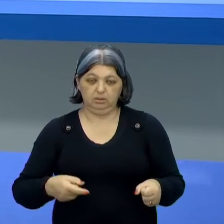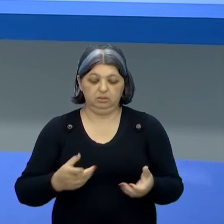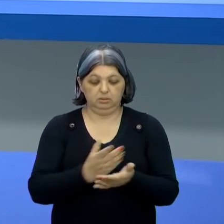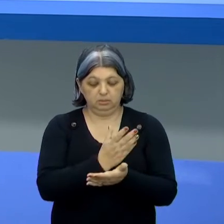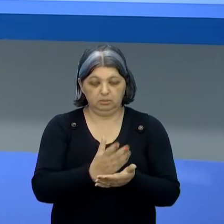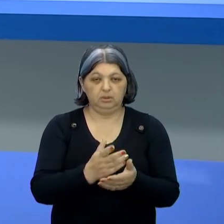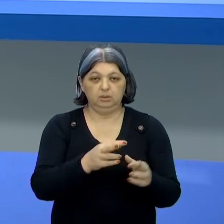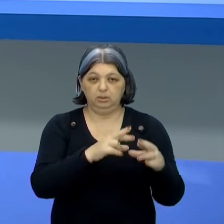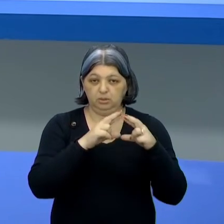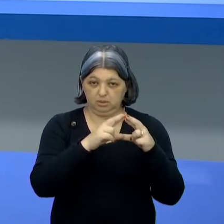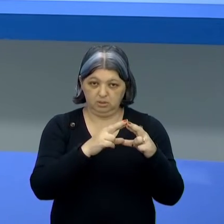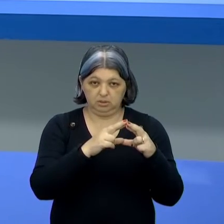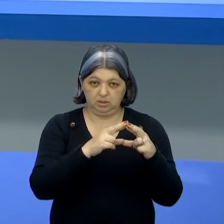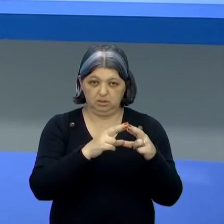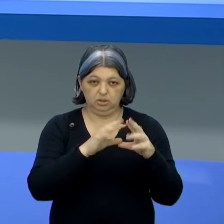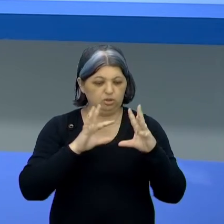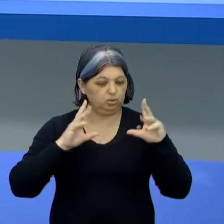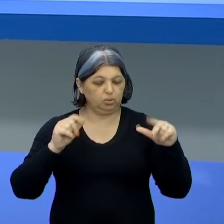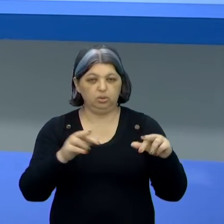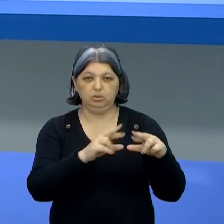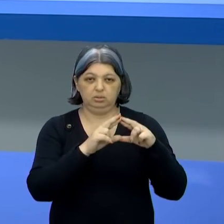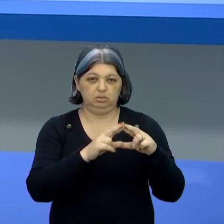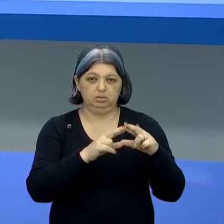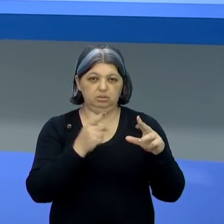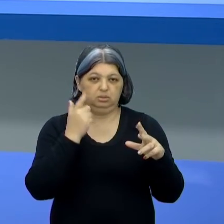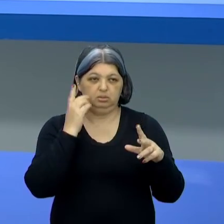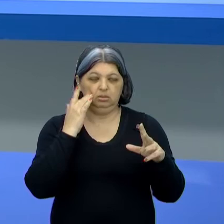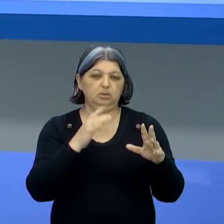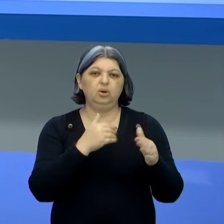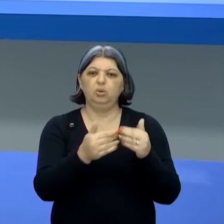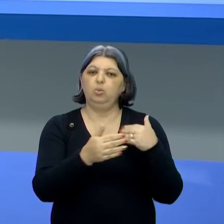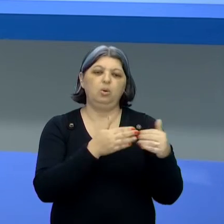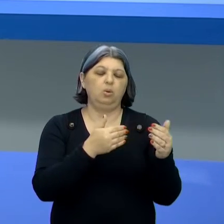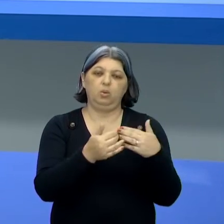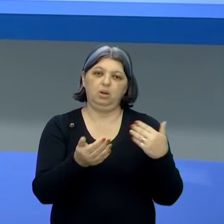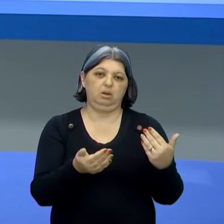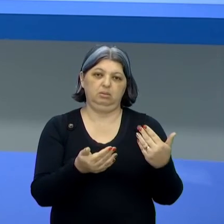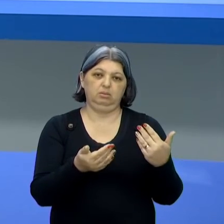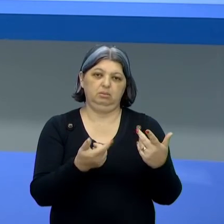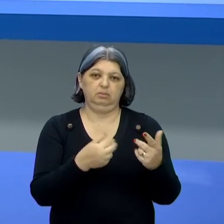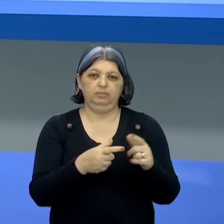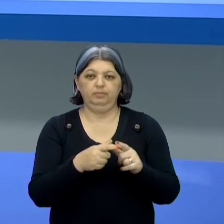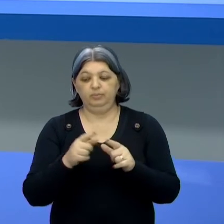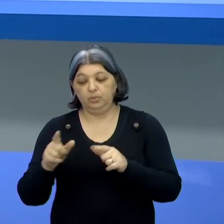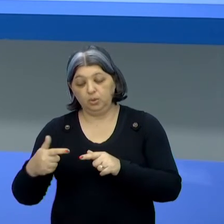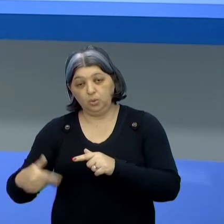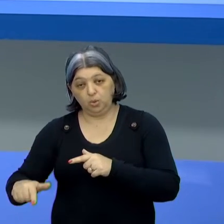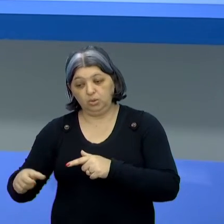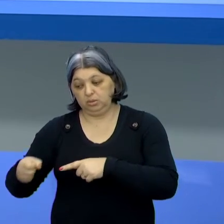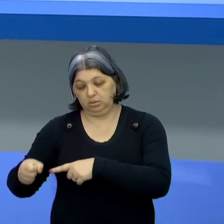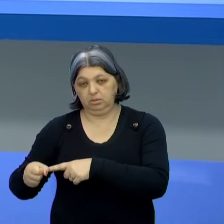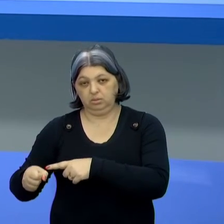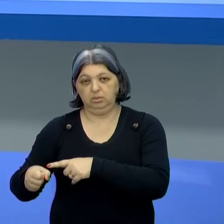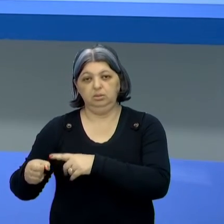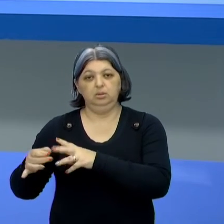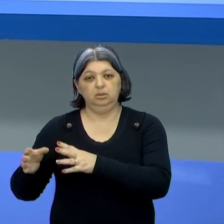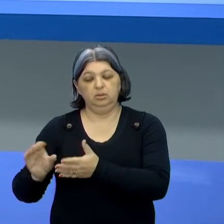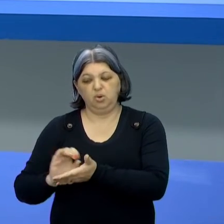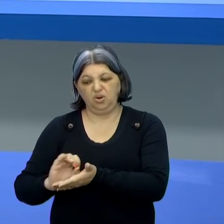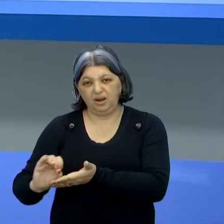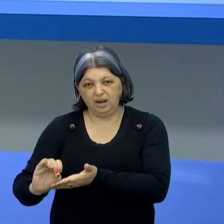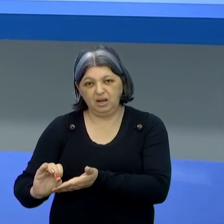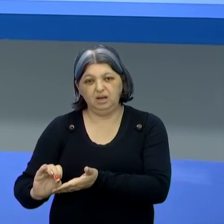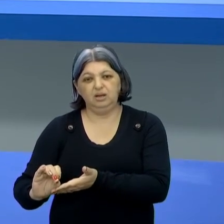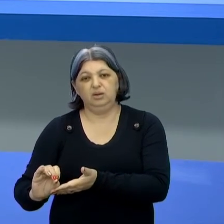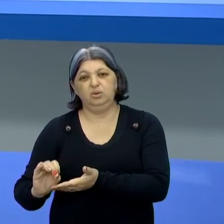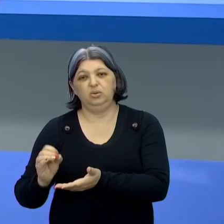ser reciclado, todas as embalagens, não sabe o que é? Põe embalagem, né? E o outro tudo que você utilizou de coisa orgânica, né?